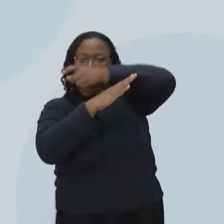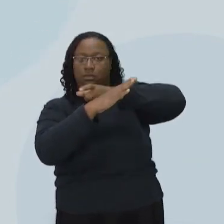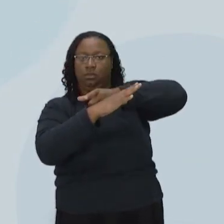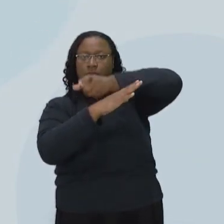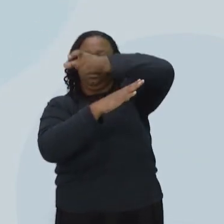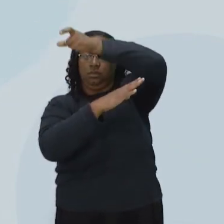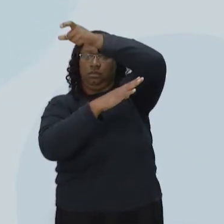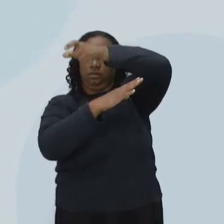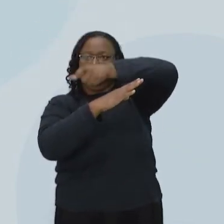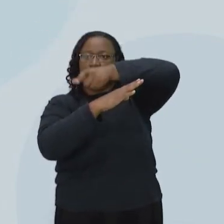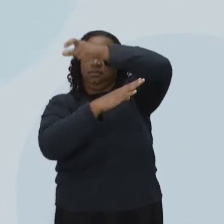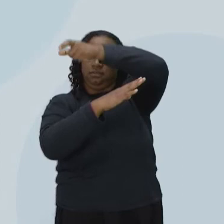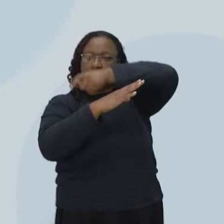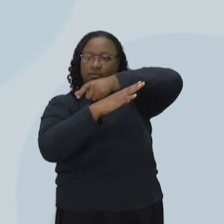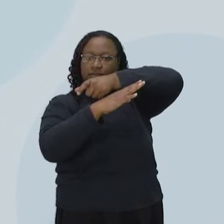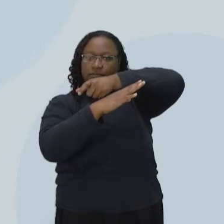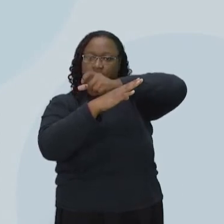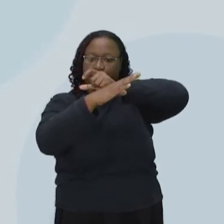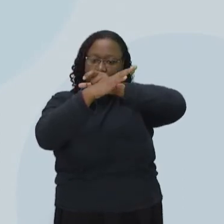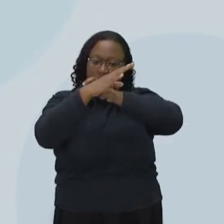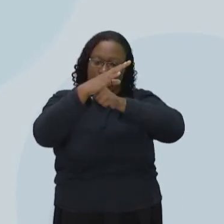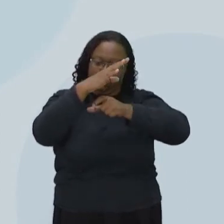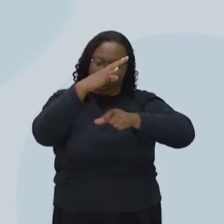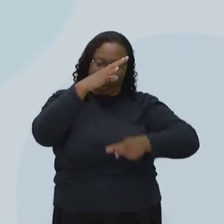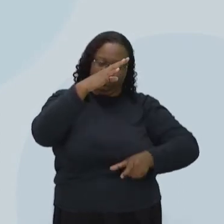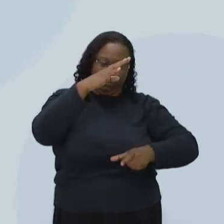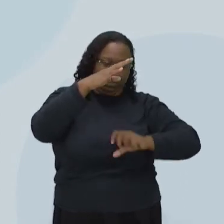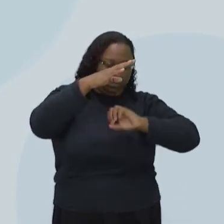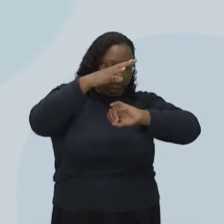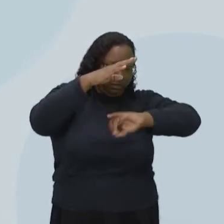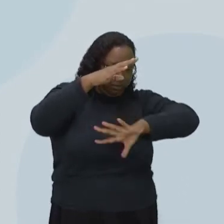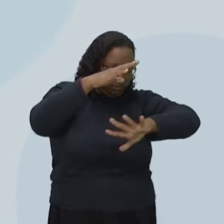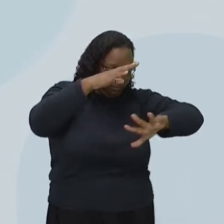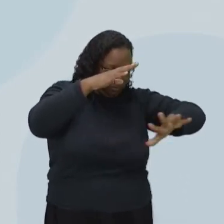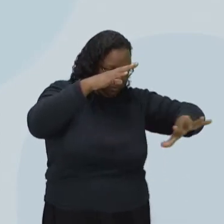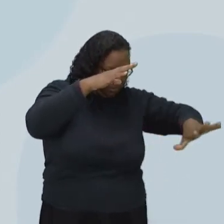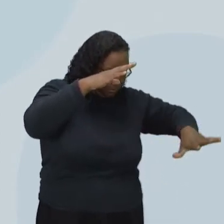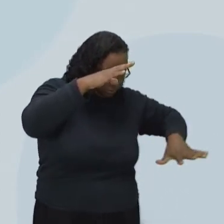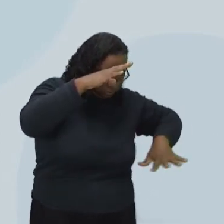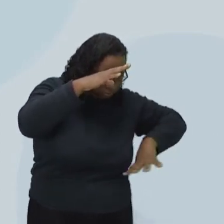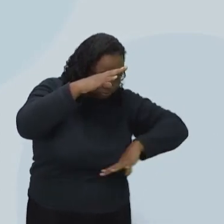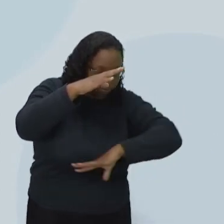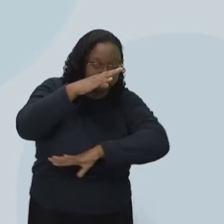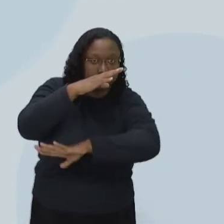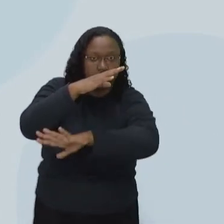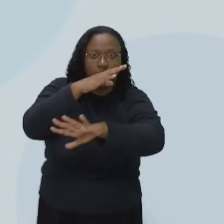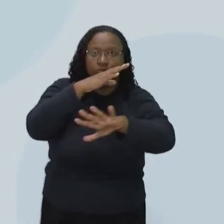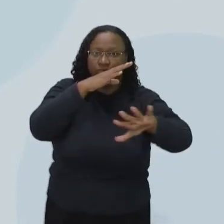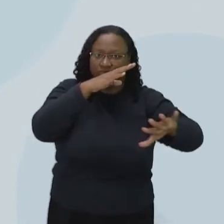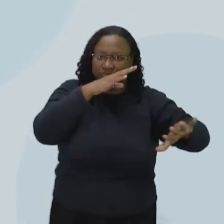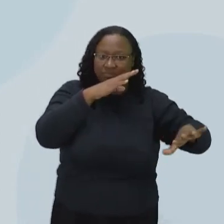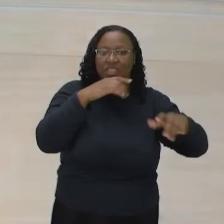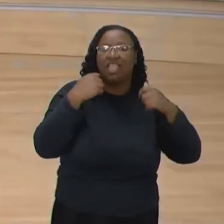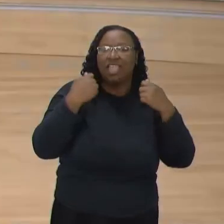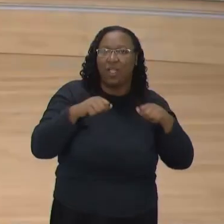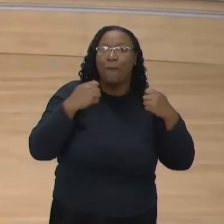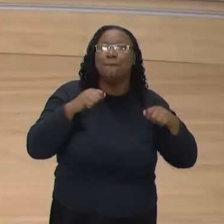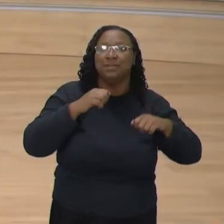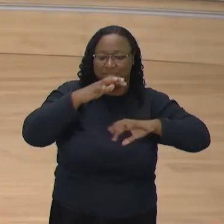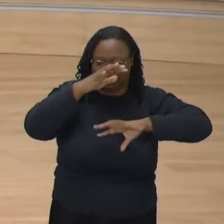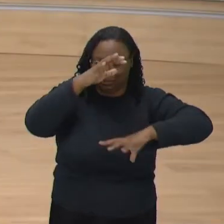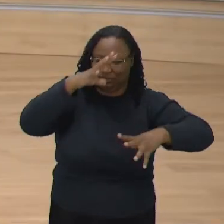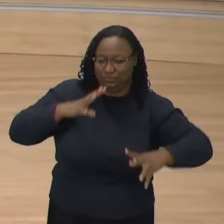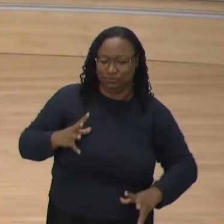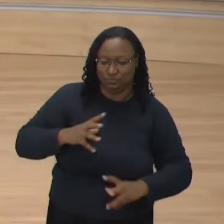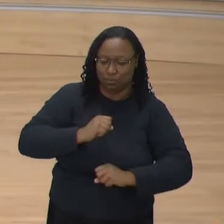para dentro do meu ambiente, por toda essa área que tem aqui em volta, eu tenho que calcular essa área aí em volta.